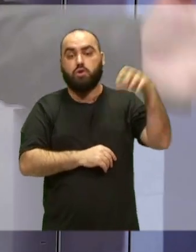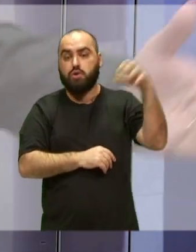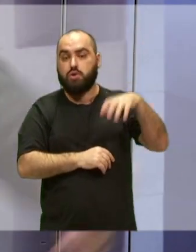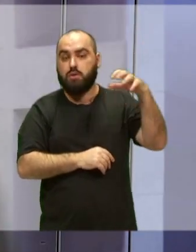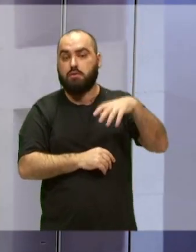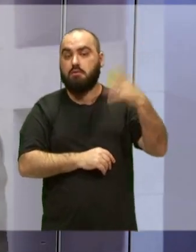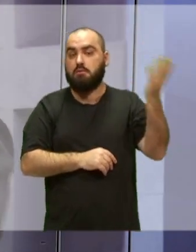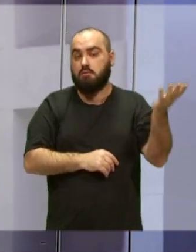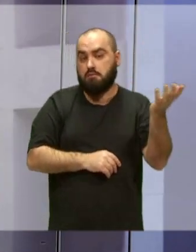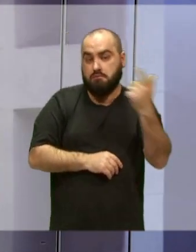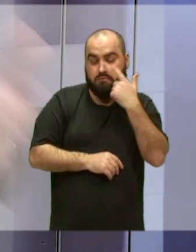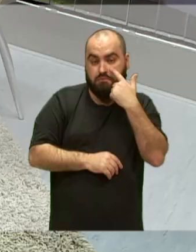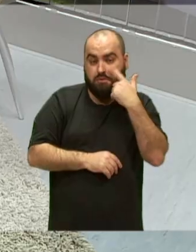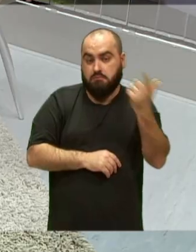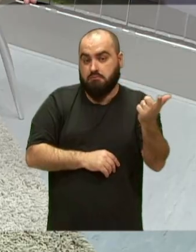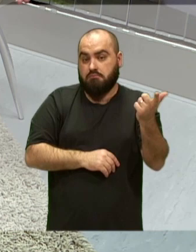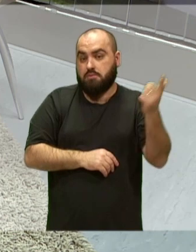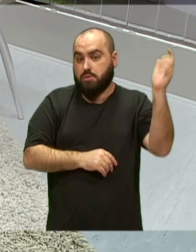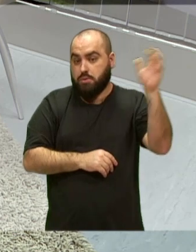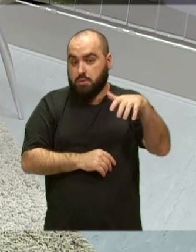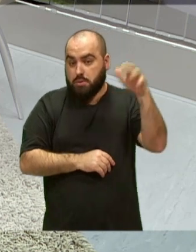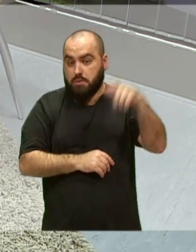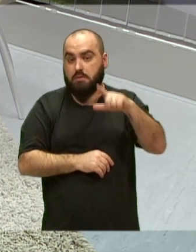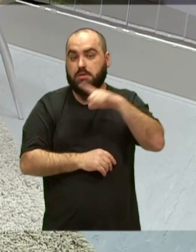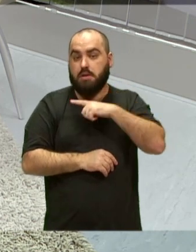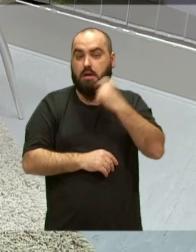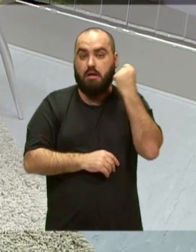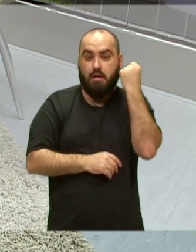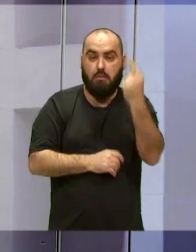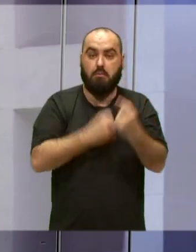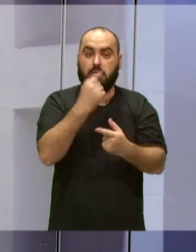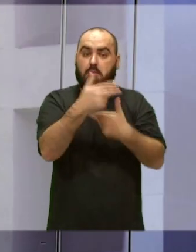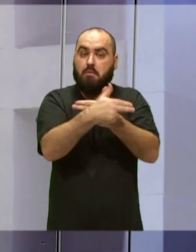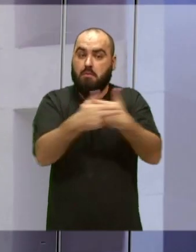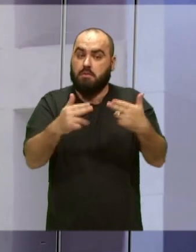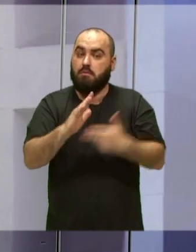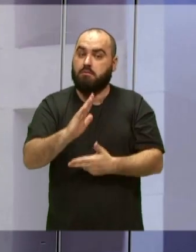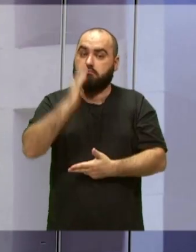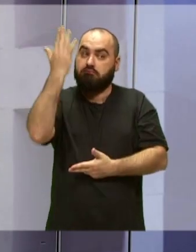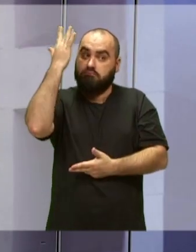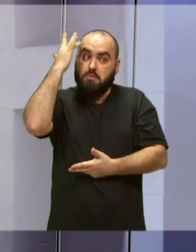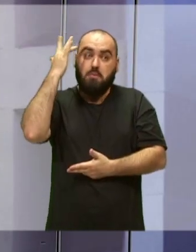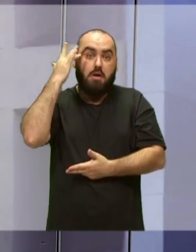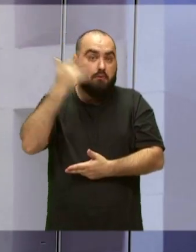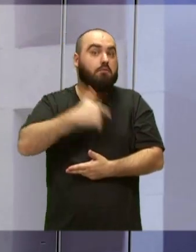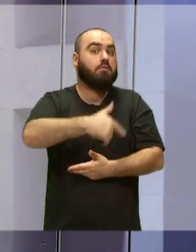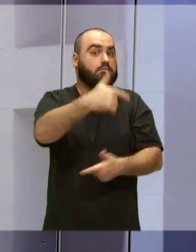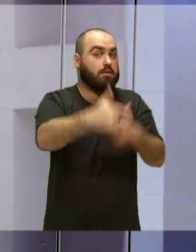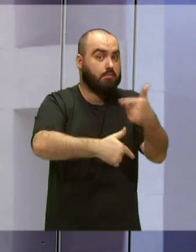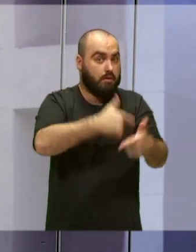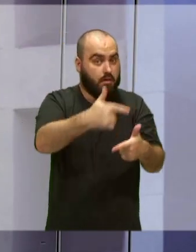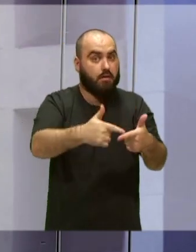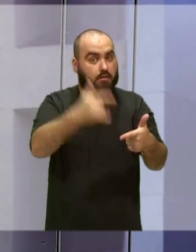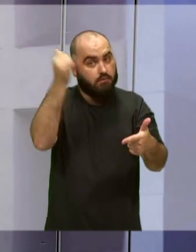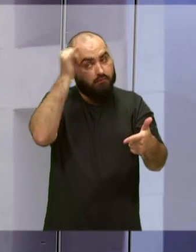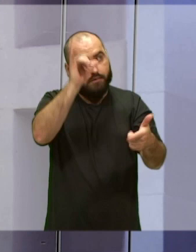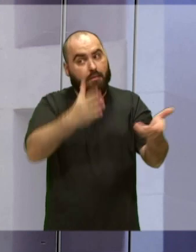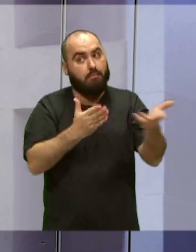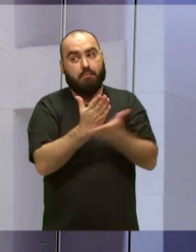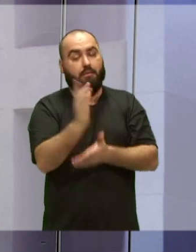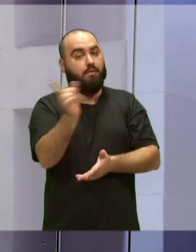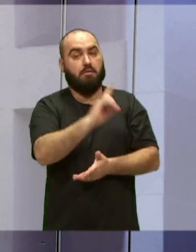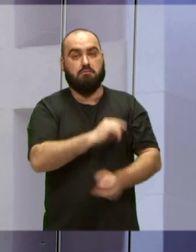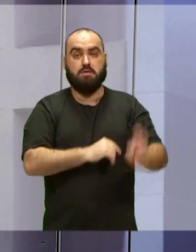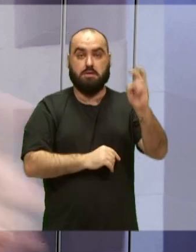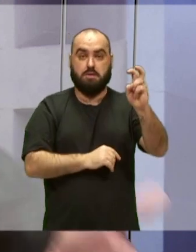repente tem tem tantos episódios envolvendo eu acredito que eles vão trabalhar pesado para não aprovar nem o meu